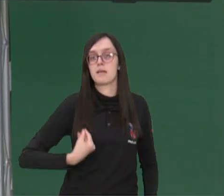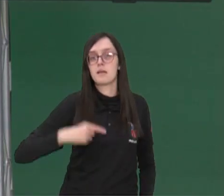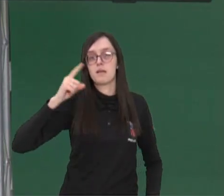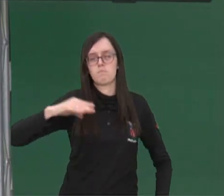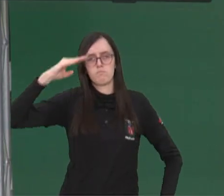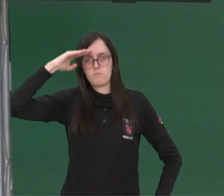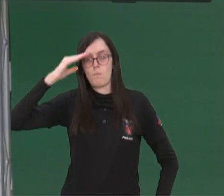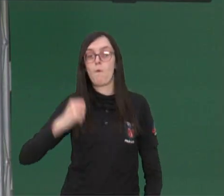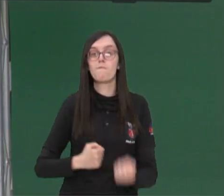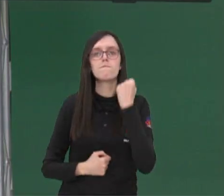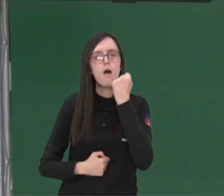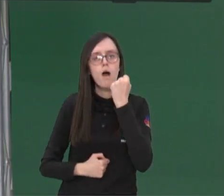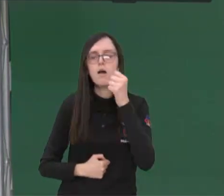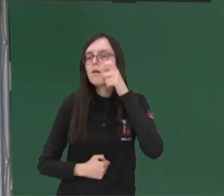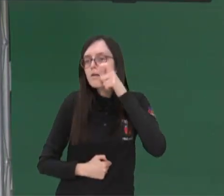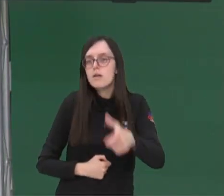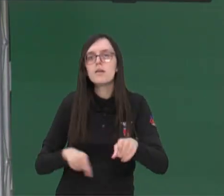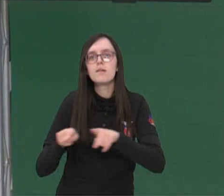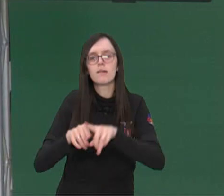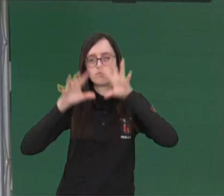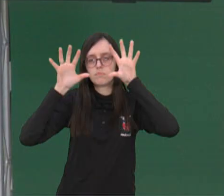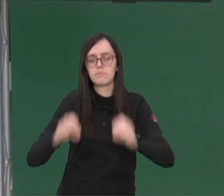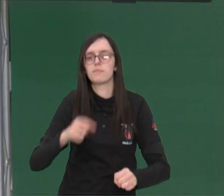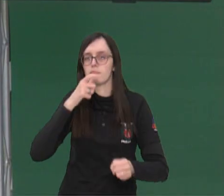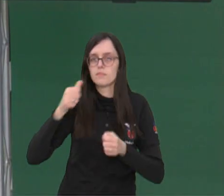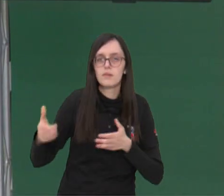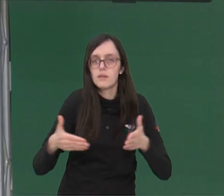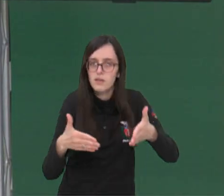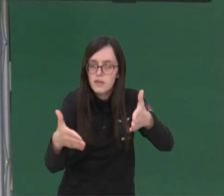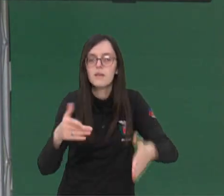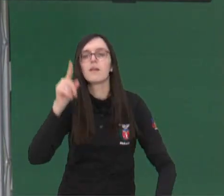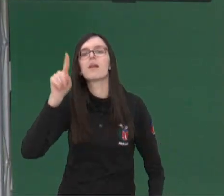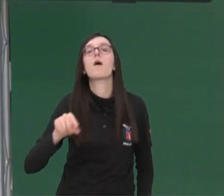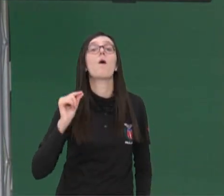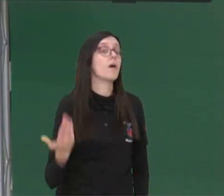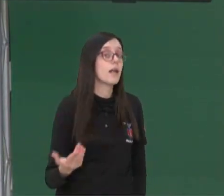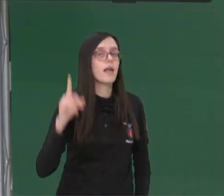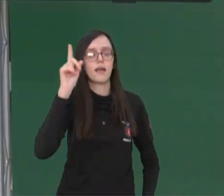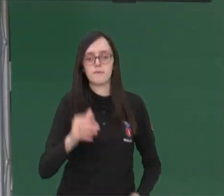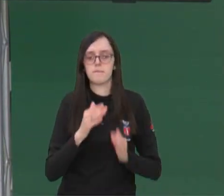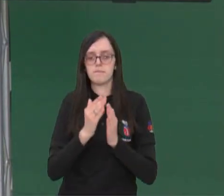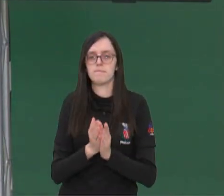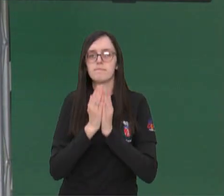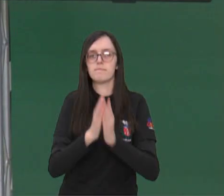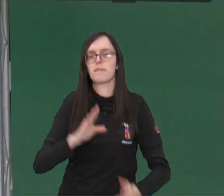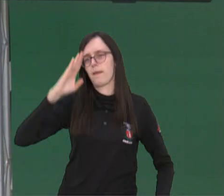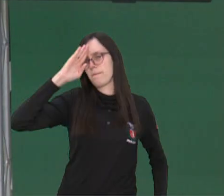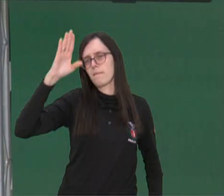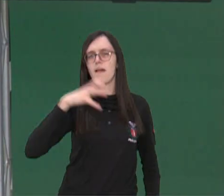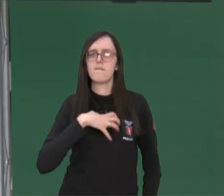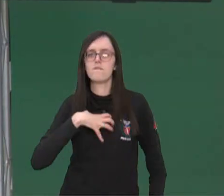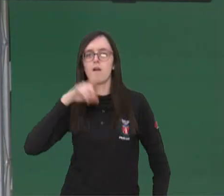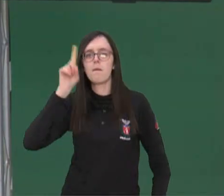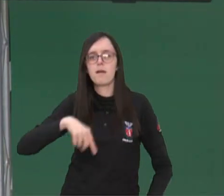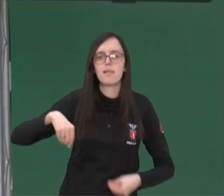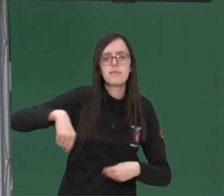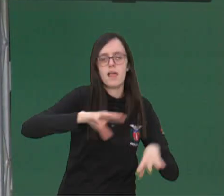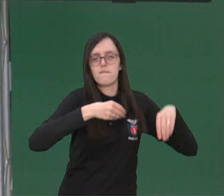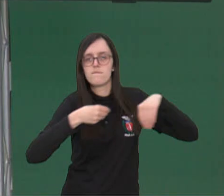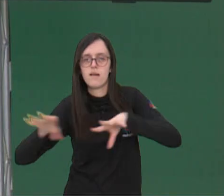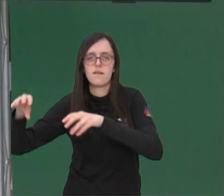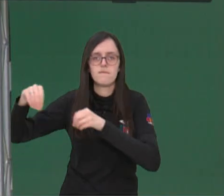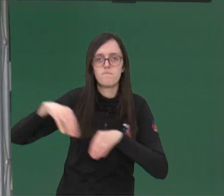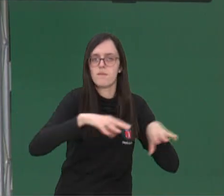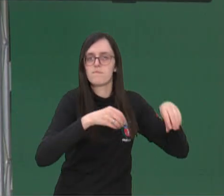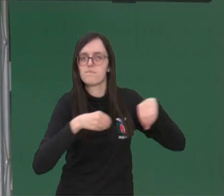militar muito forte. E o interesse no domínio dos rios da região, por ser a navegação o principal meio de transporte à